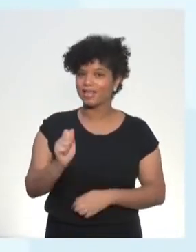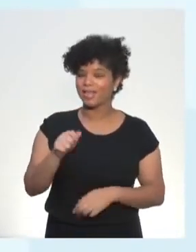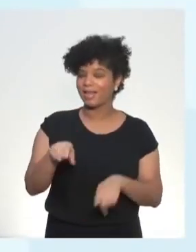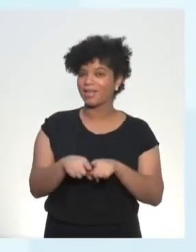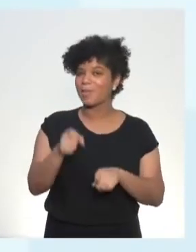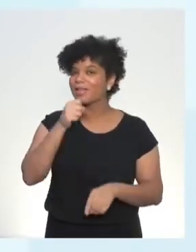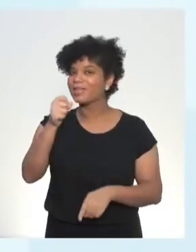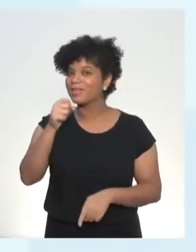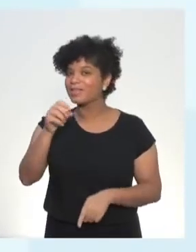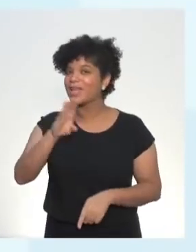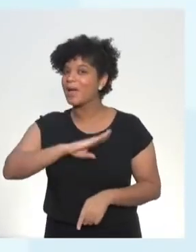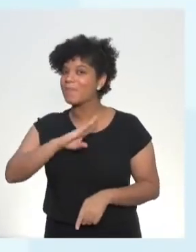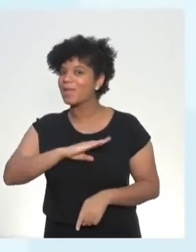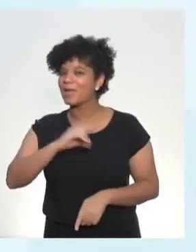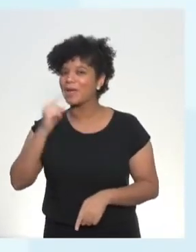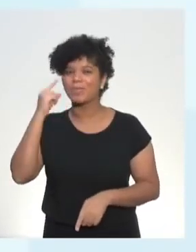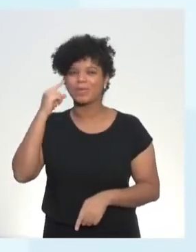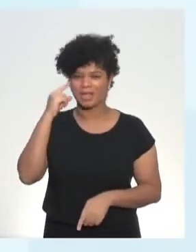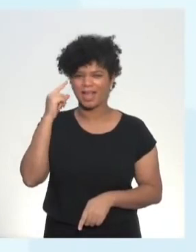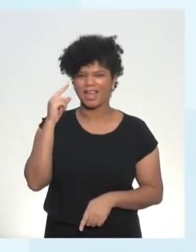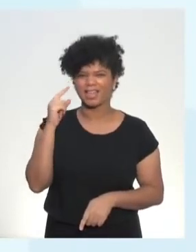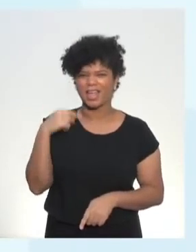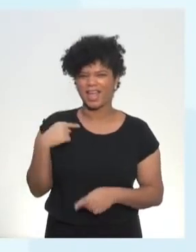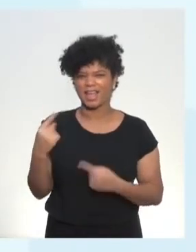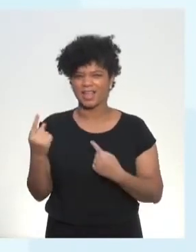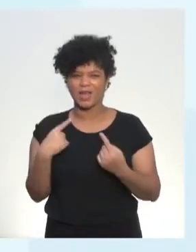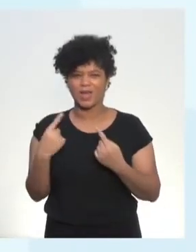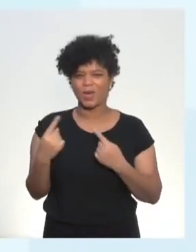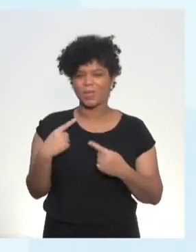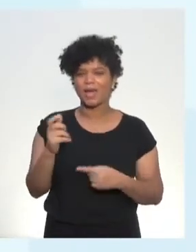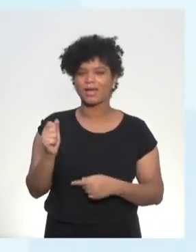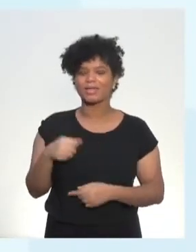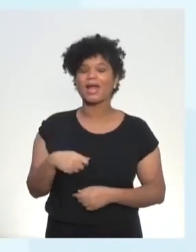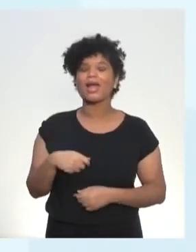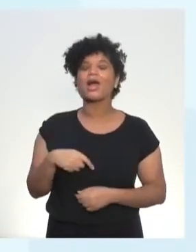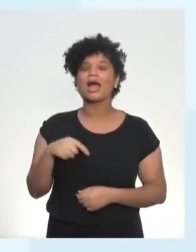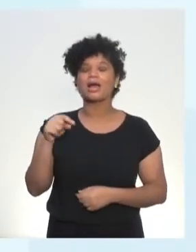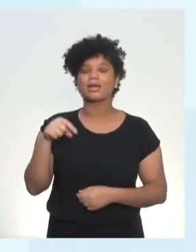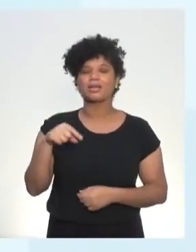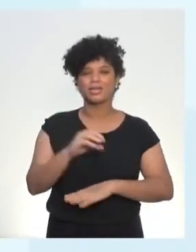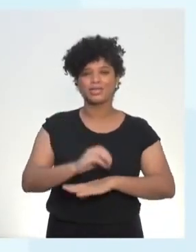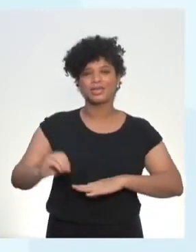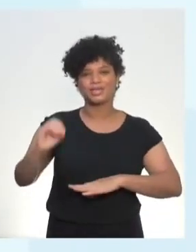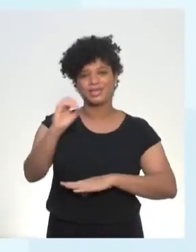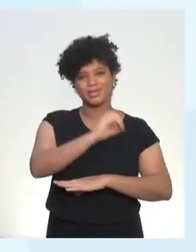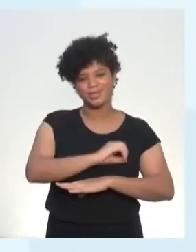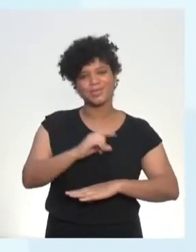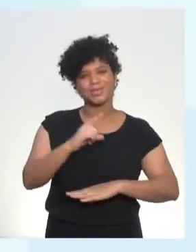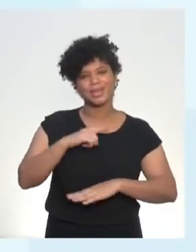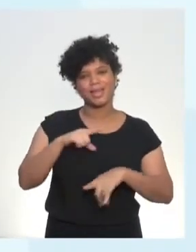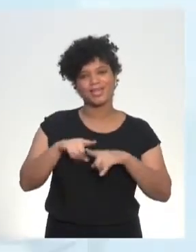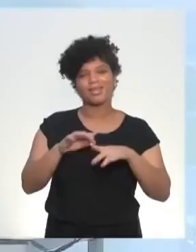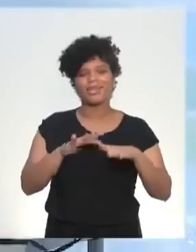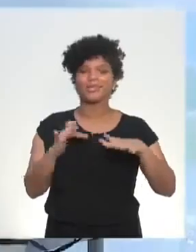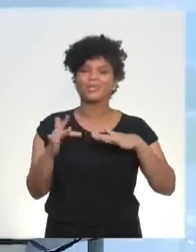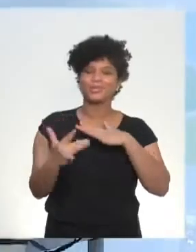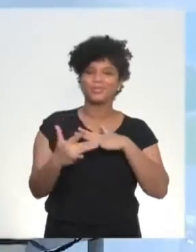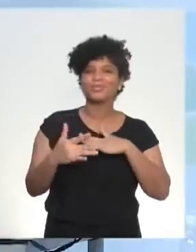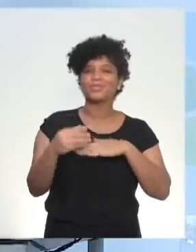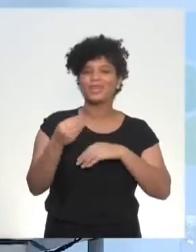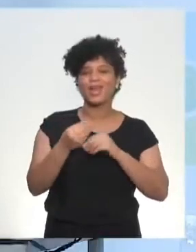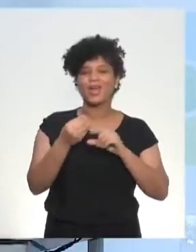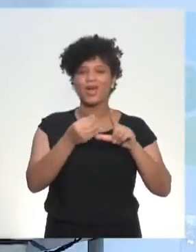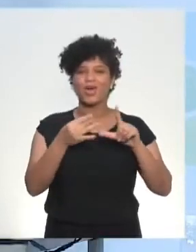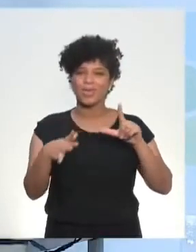aí do seu amigo, finge que é o Elon Musk também. E aí vocês podem compartilhar com a gente aí no Centro de Mídias, tem as redes sociais. E é